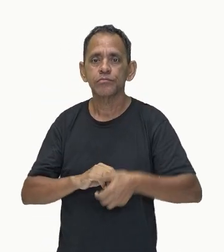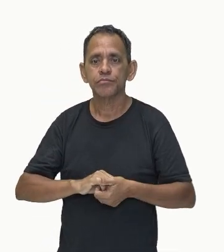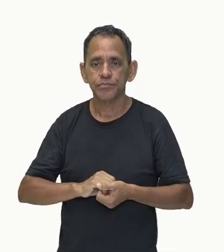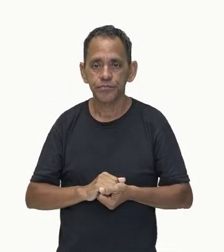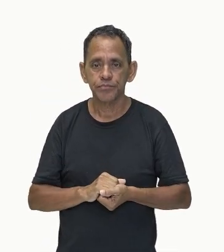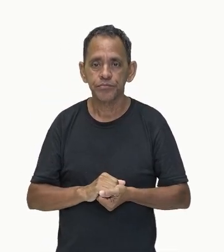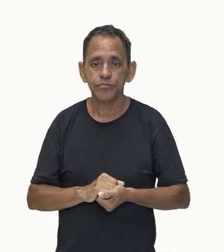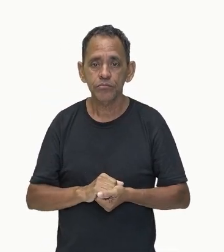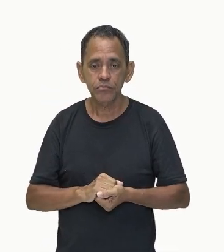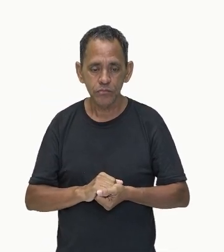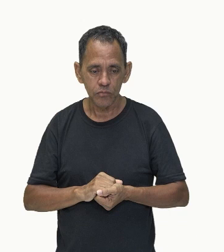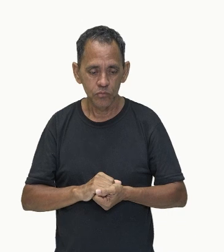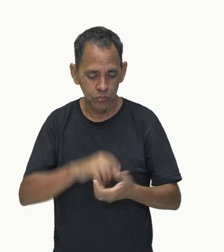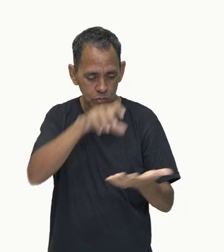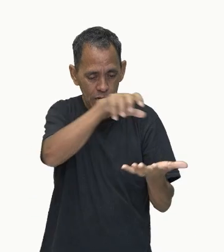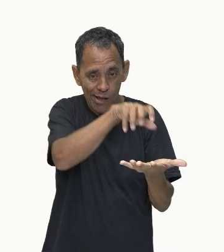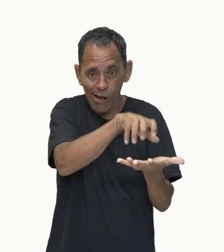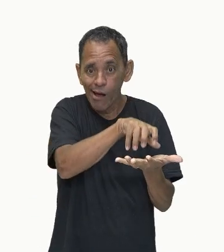uma distância d.